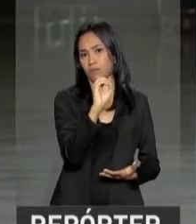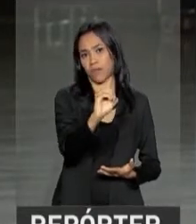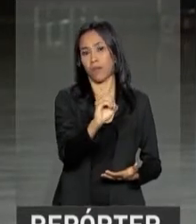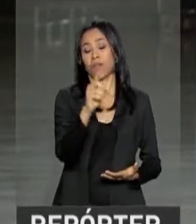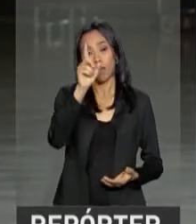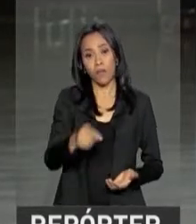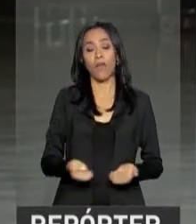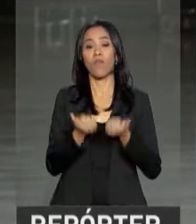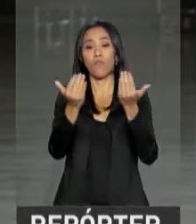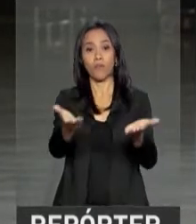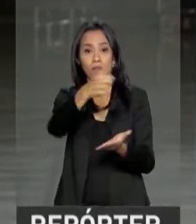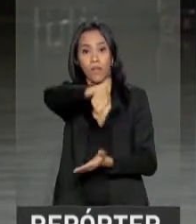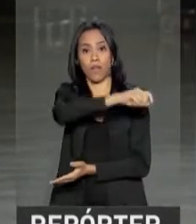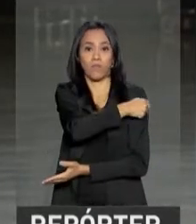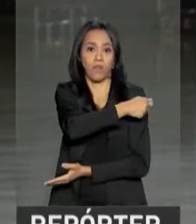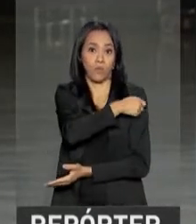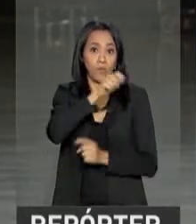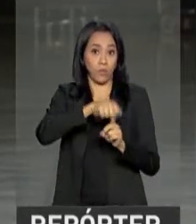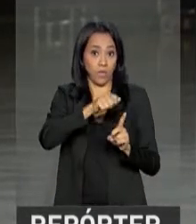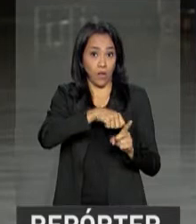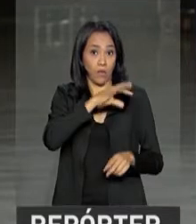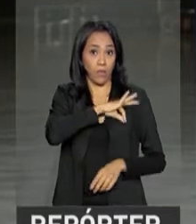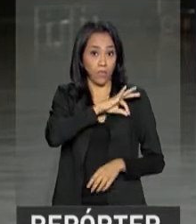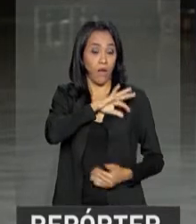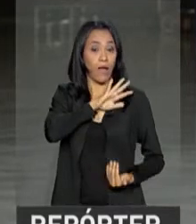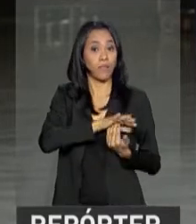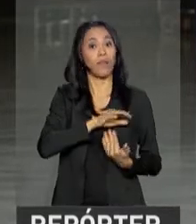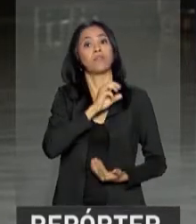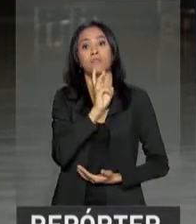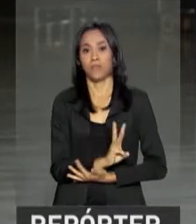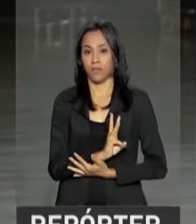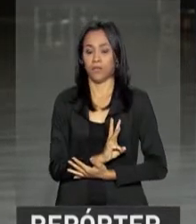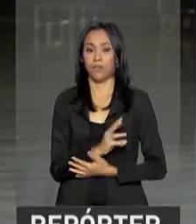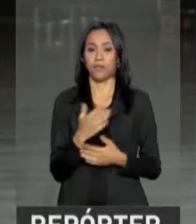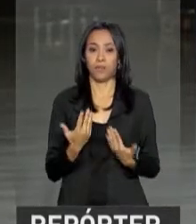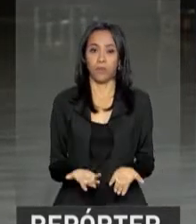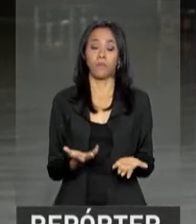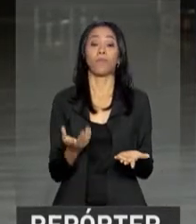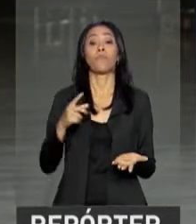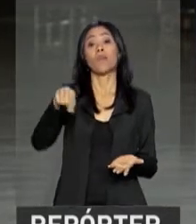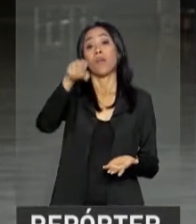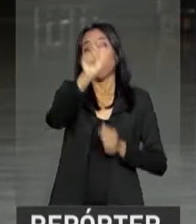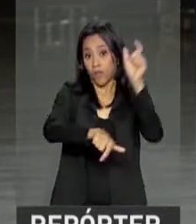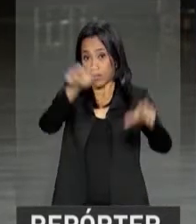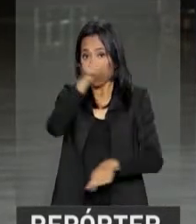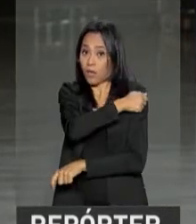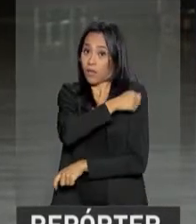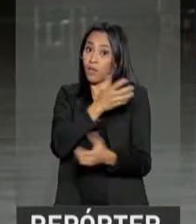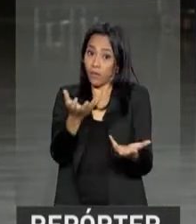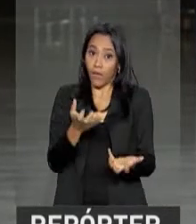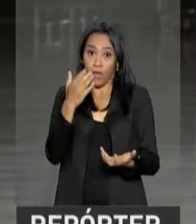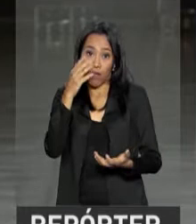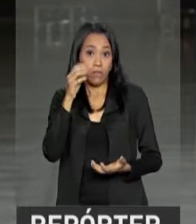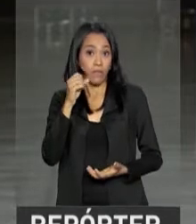com renda familiar mensal por pessoa de até três salários mínimos então estudante que quer conferir